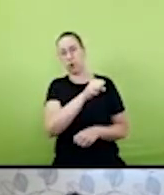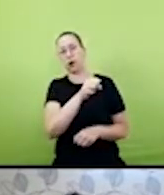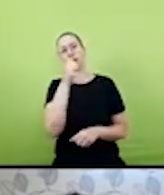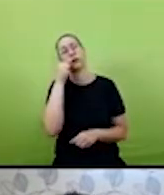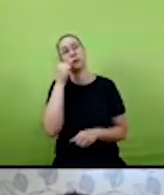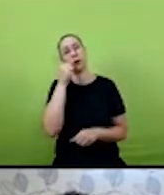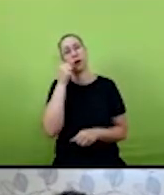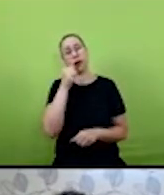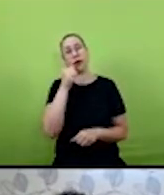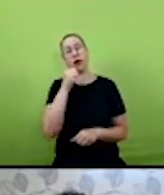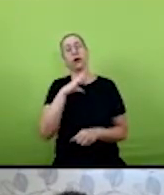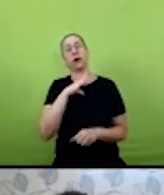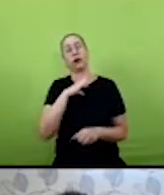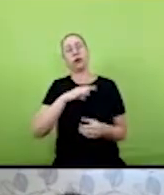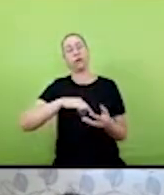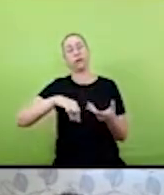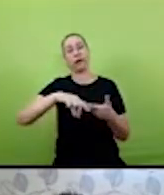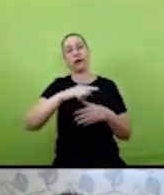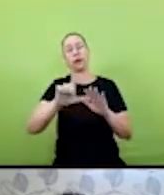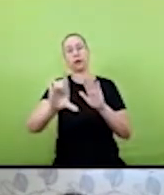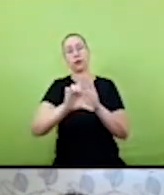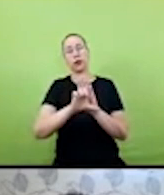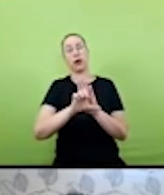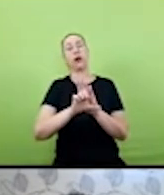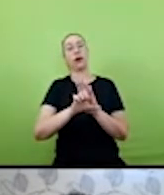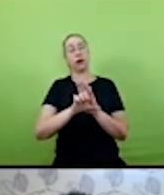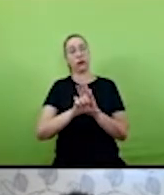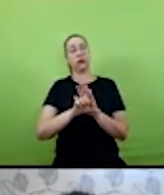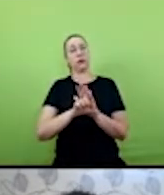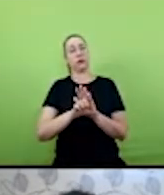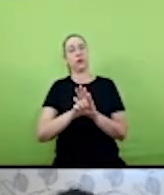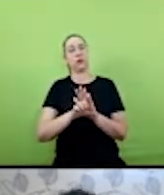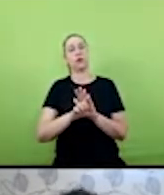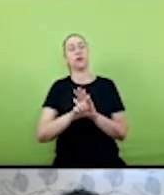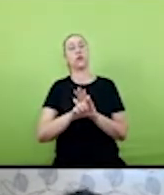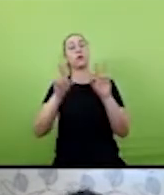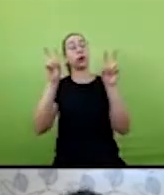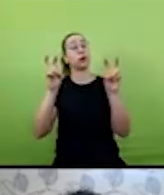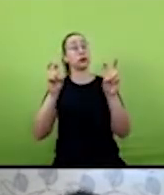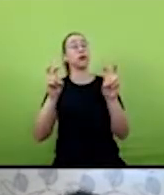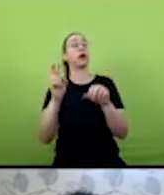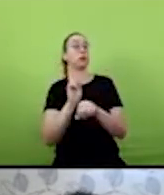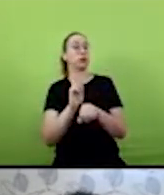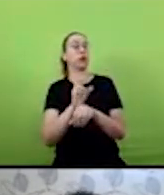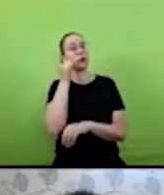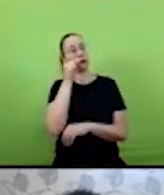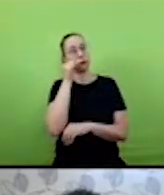existem várias legislações, mas é importante a gente falar que a Lei Maria da Penha, ela trata de relações domésticas,